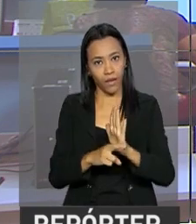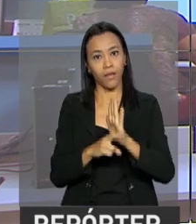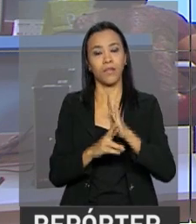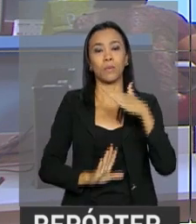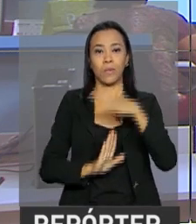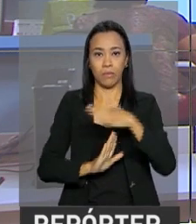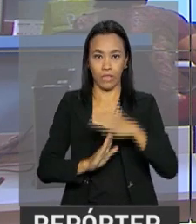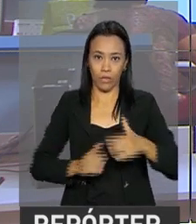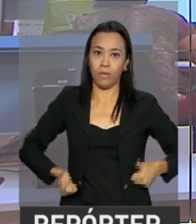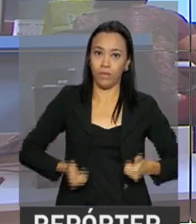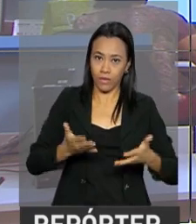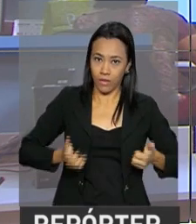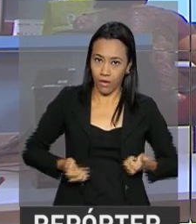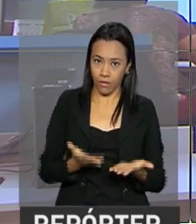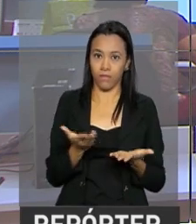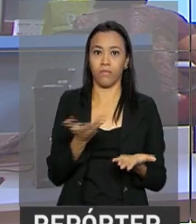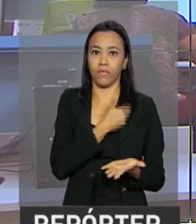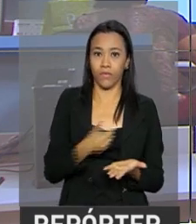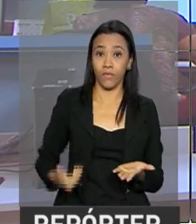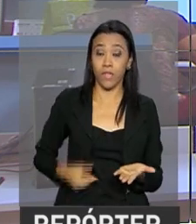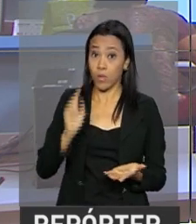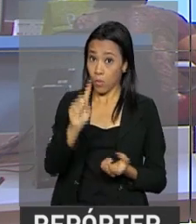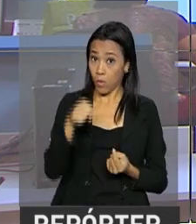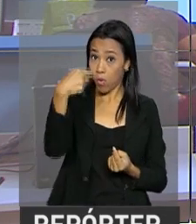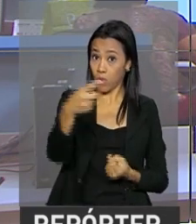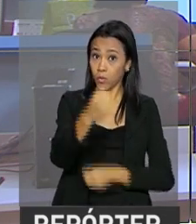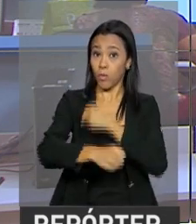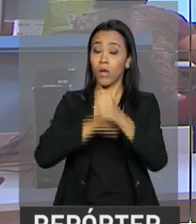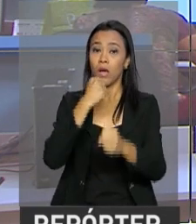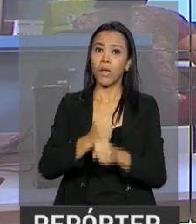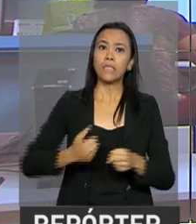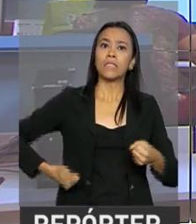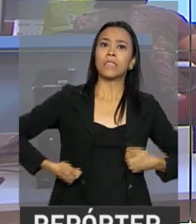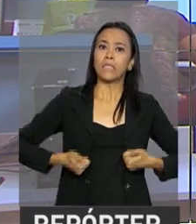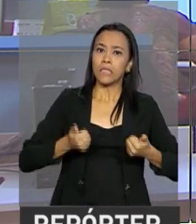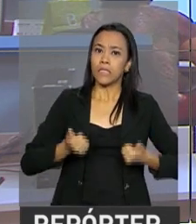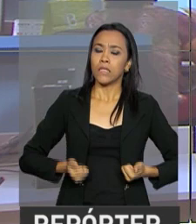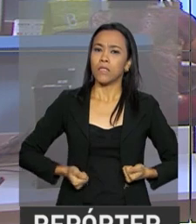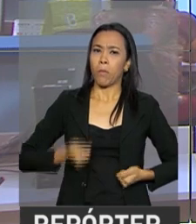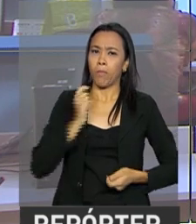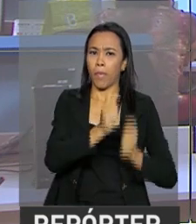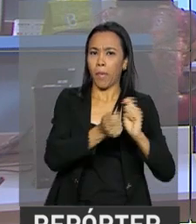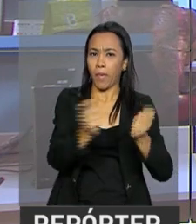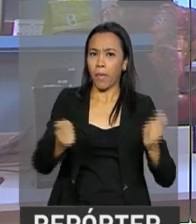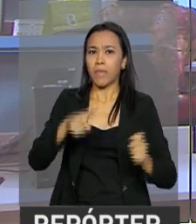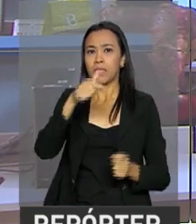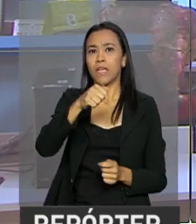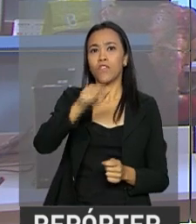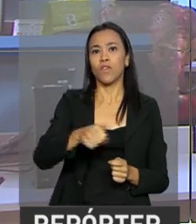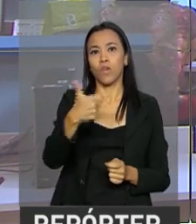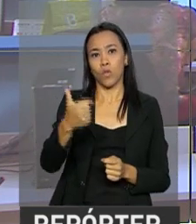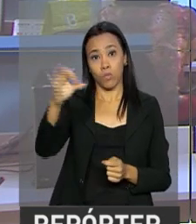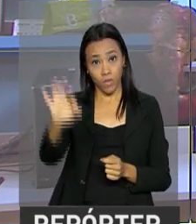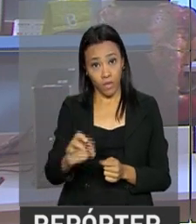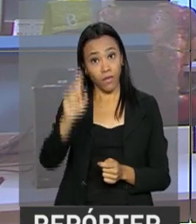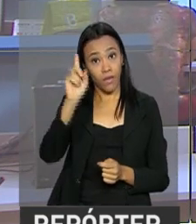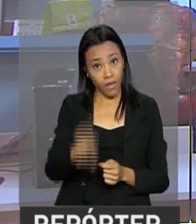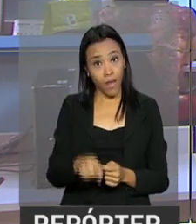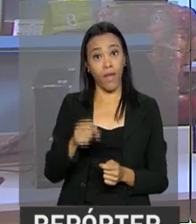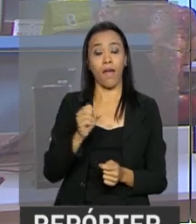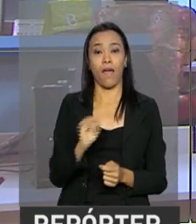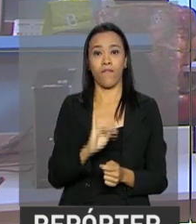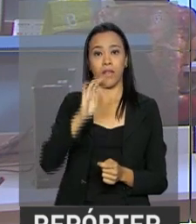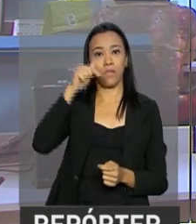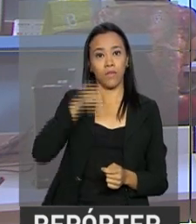isso no ano que vem as despesas só vão aumentar 7,2 que é a previsão oficial da inflação deste